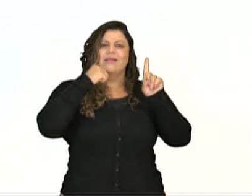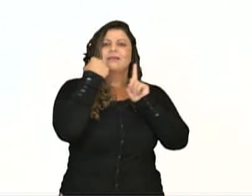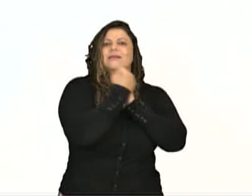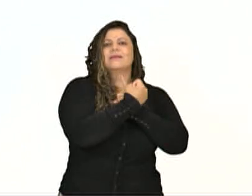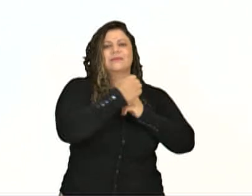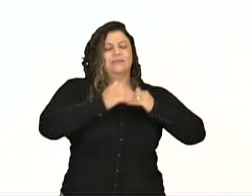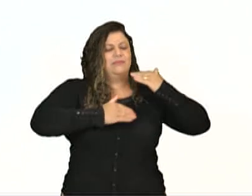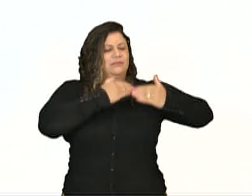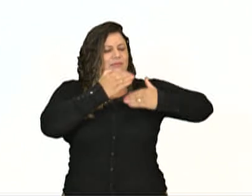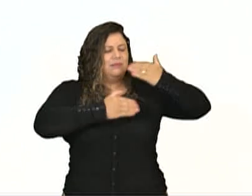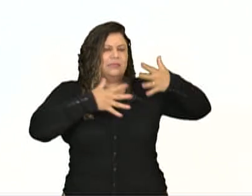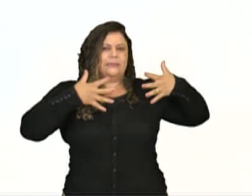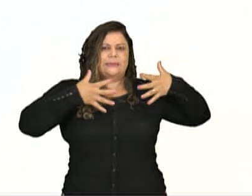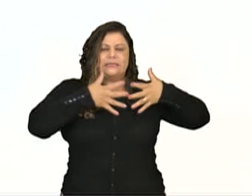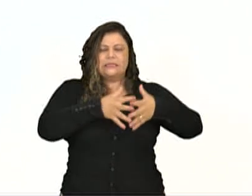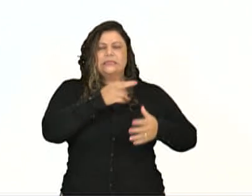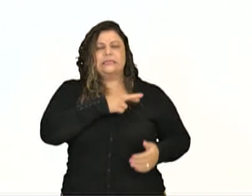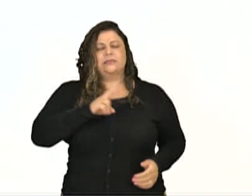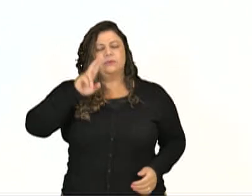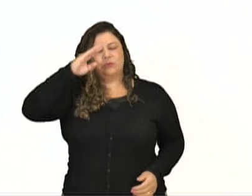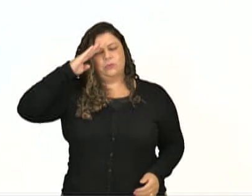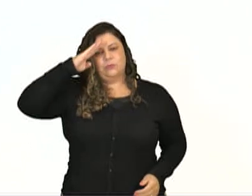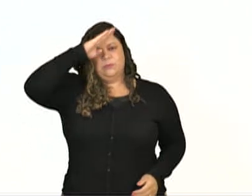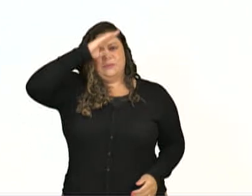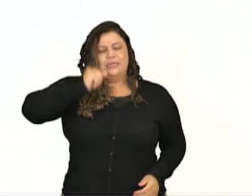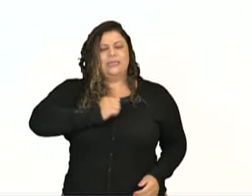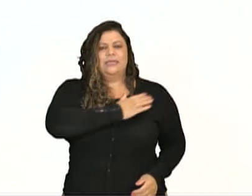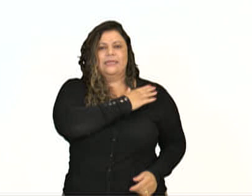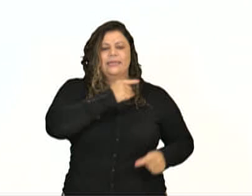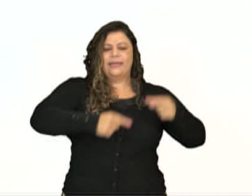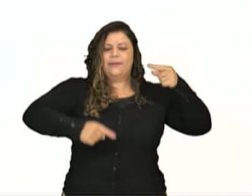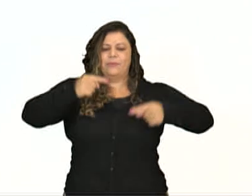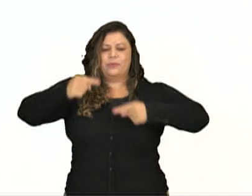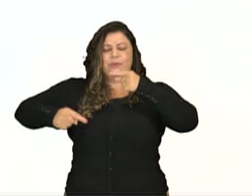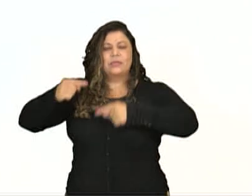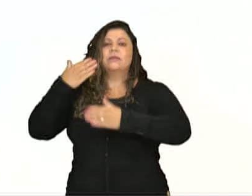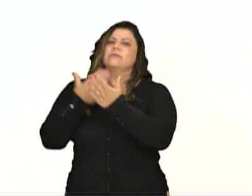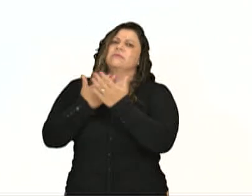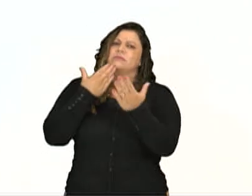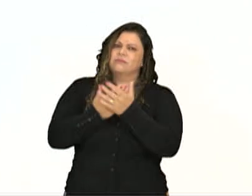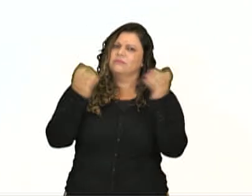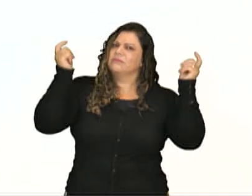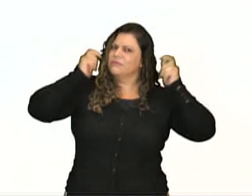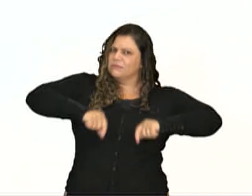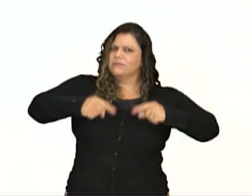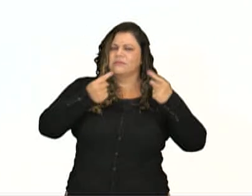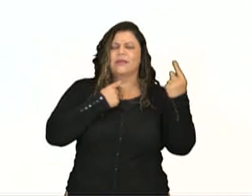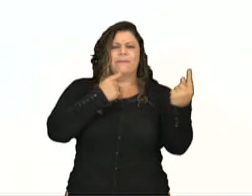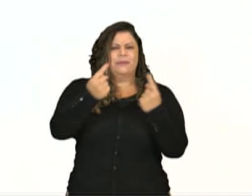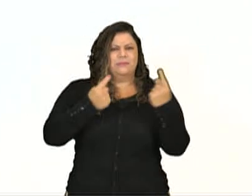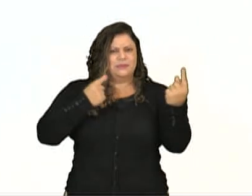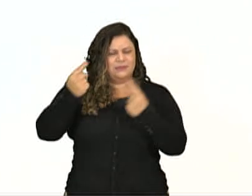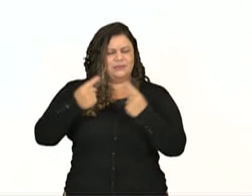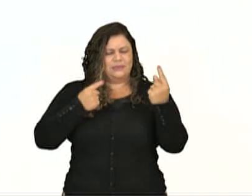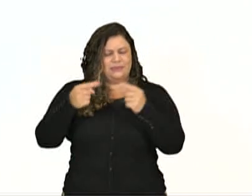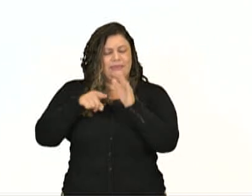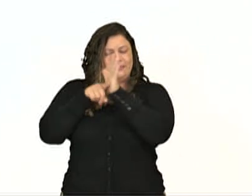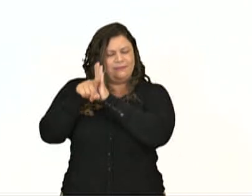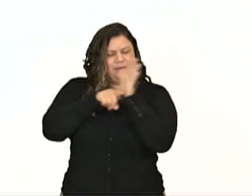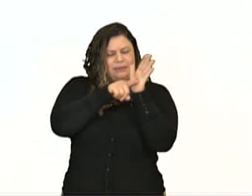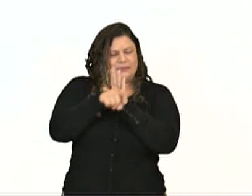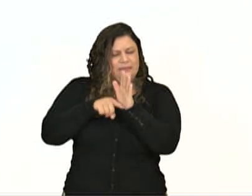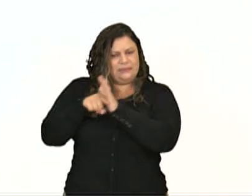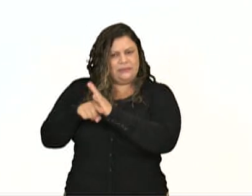complexo sistema religioso, militar e político. Seu estudo possibilita uma discussão sobre a importância das fontes históricas, ou